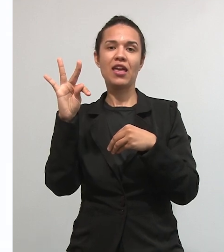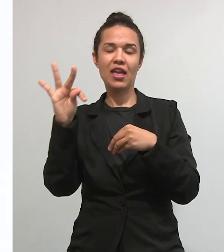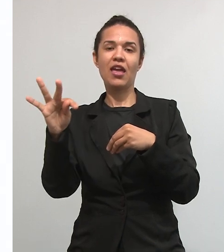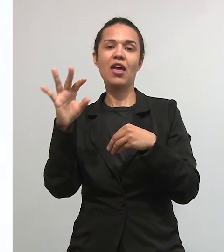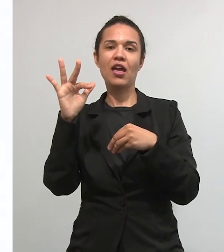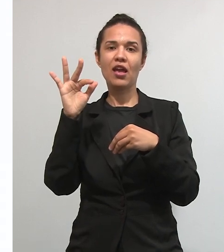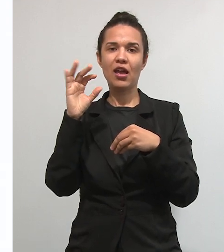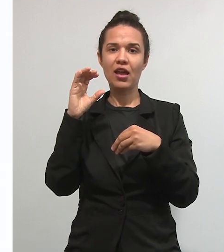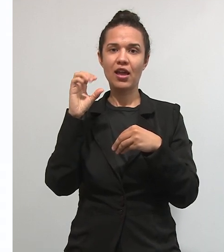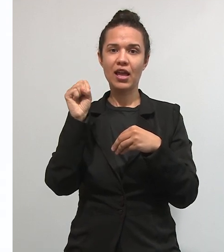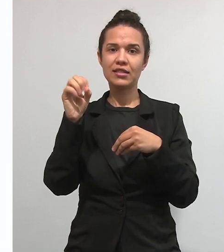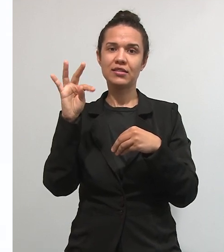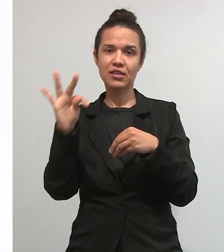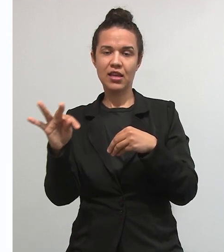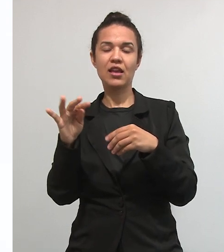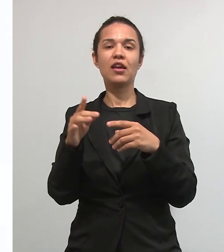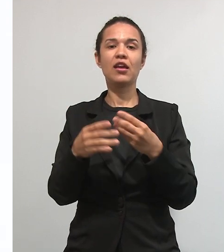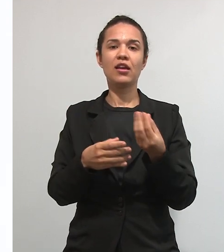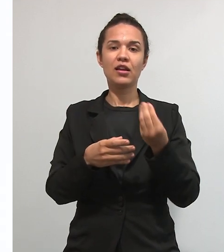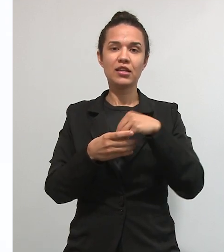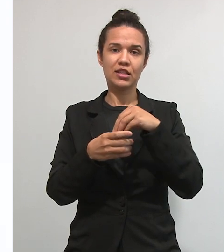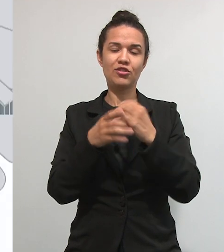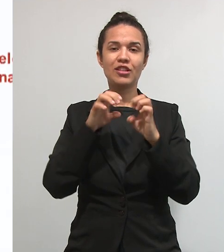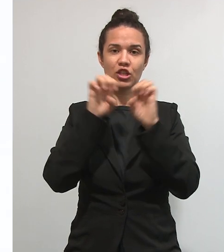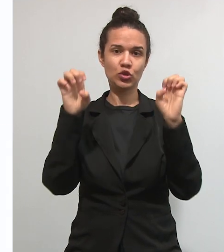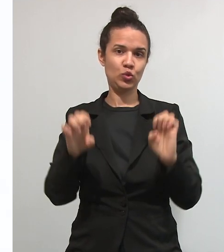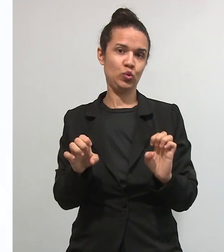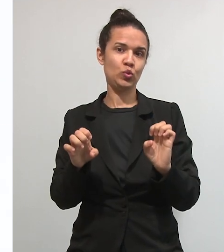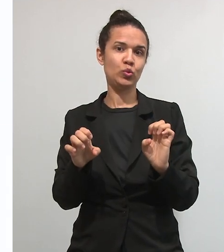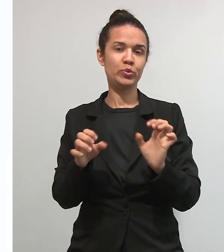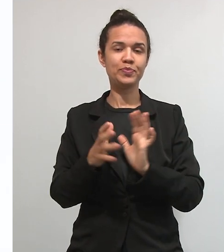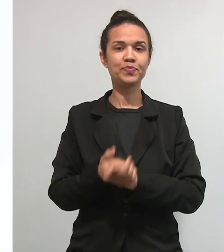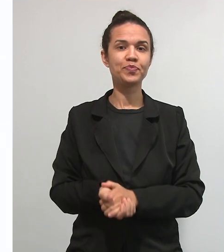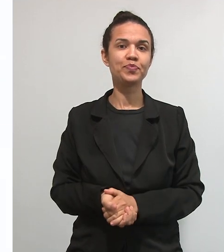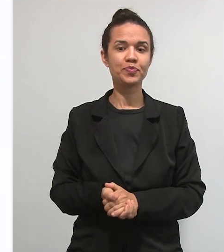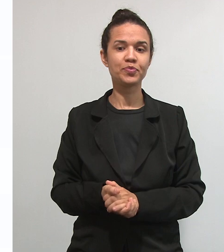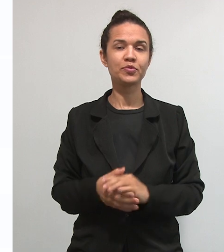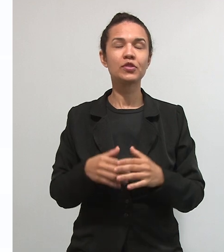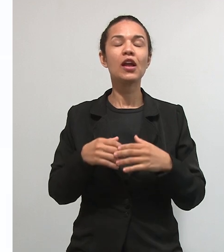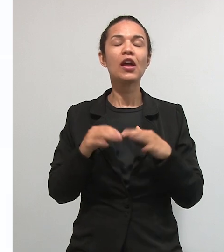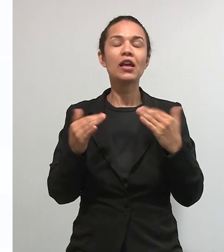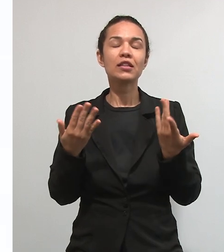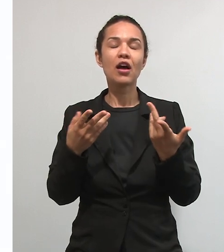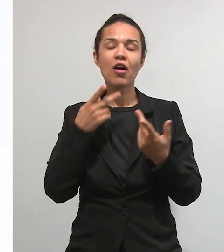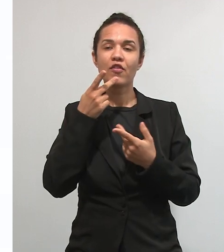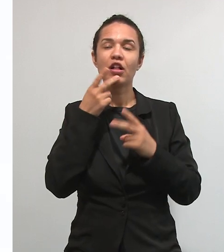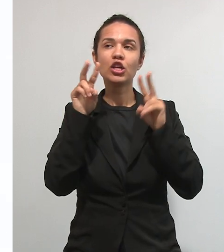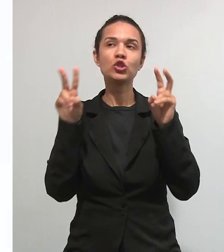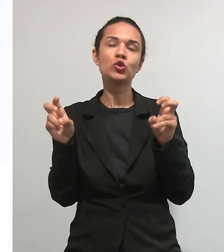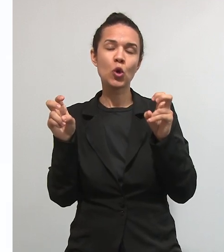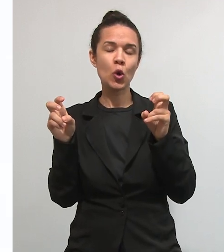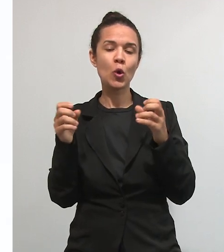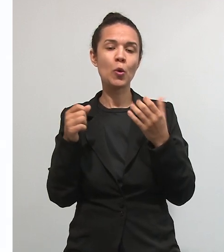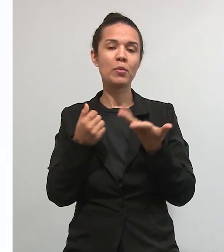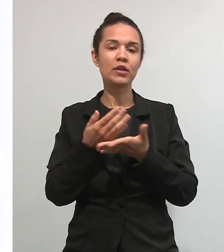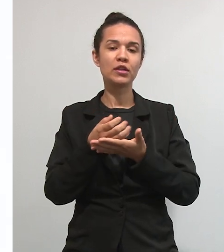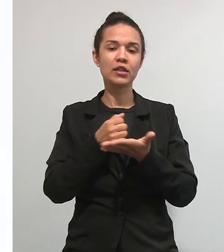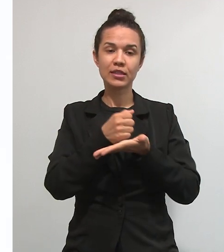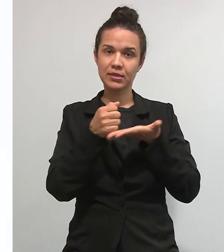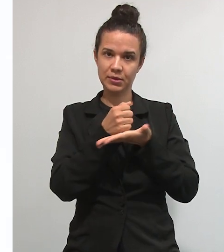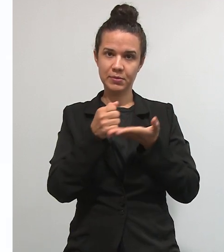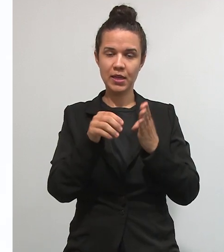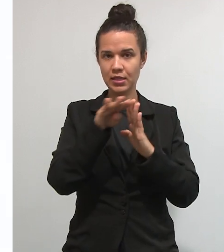conceitual, segundo Lima. Então, vamos abordar aqui os princípios, tá? Vamos estudar sobre